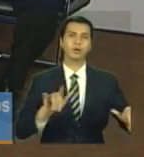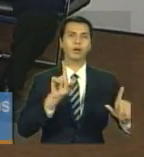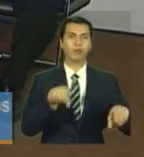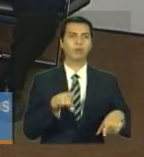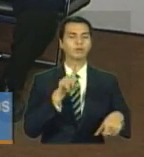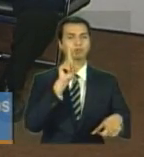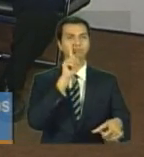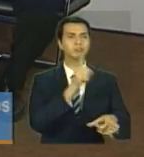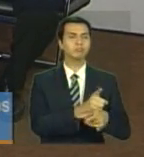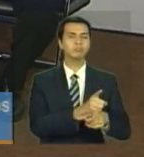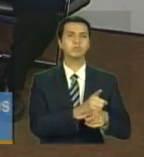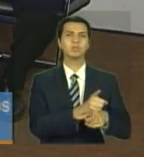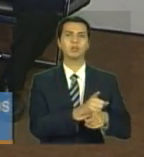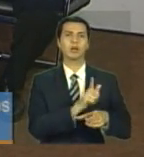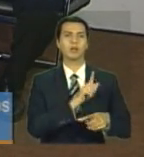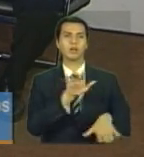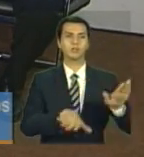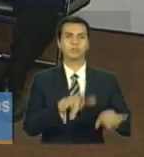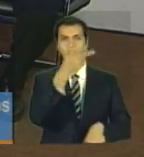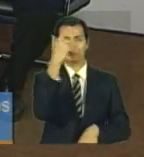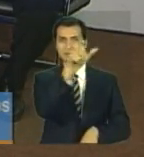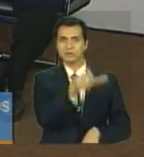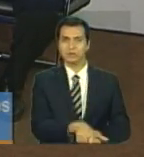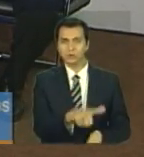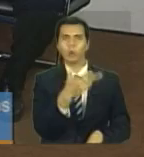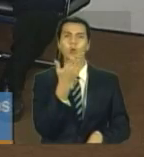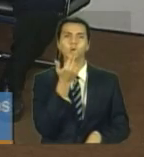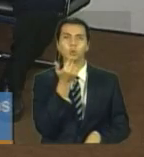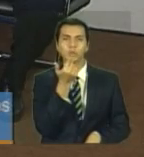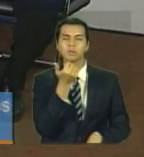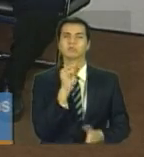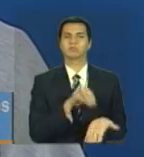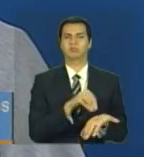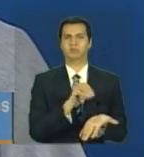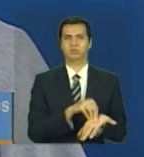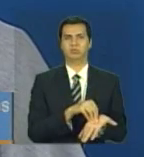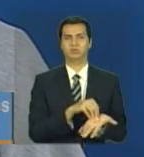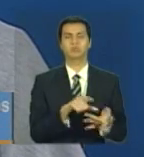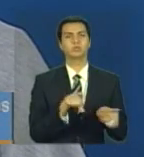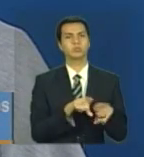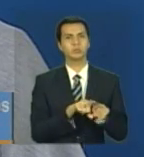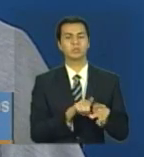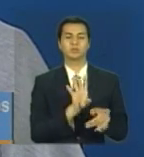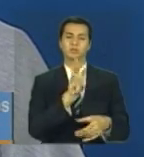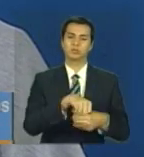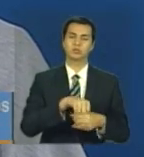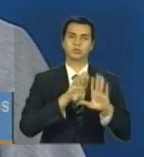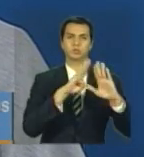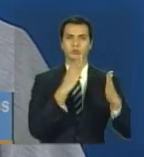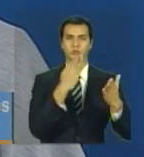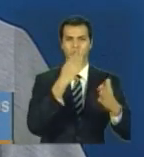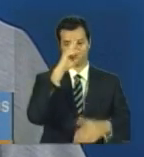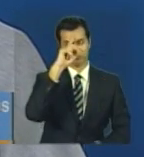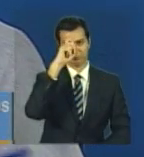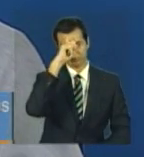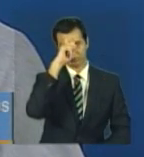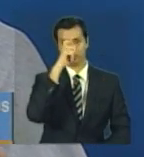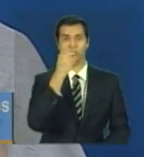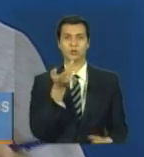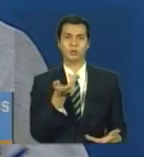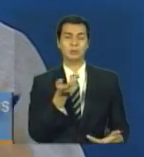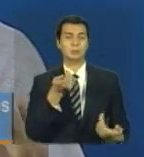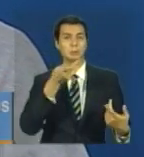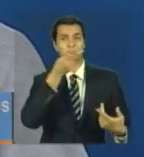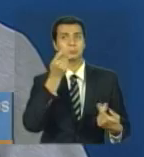de carências nutricionais e o atendimento na rede básica de saúde, né, seja para